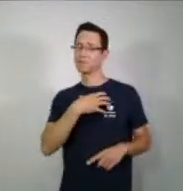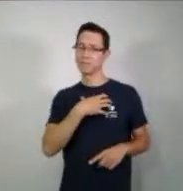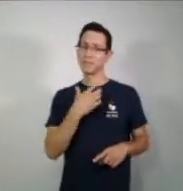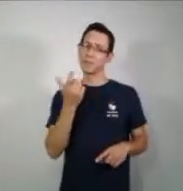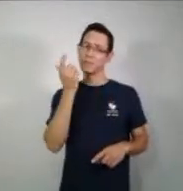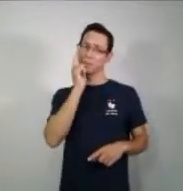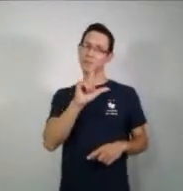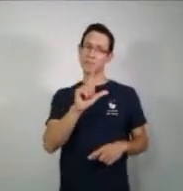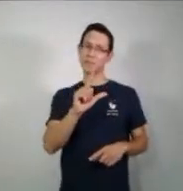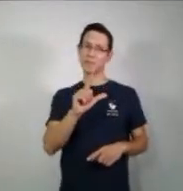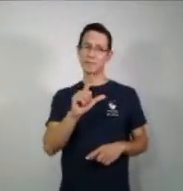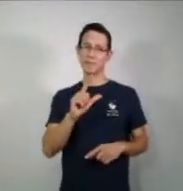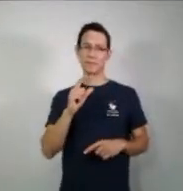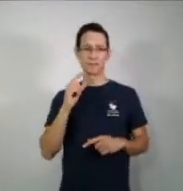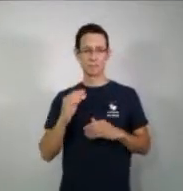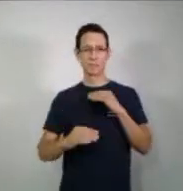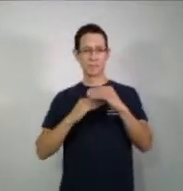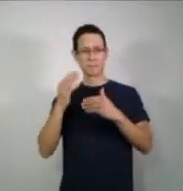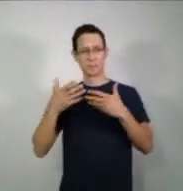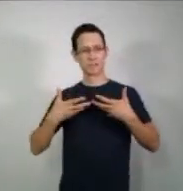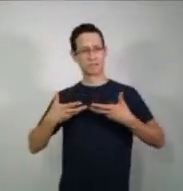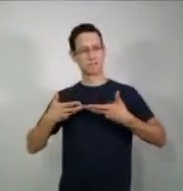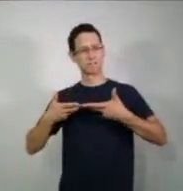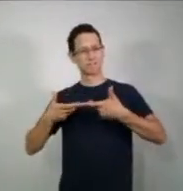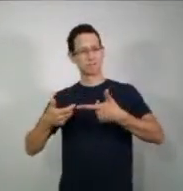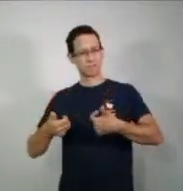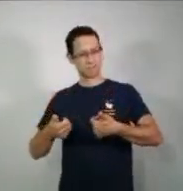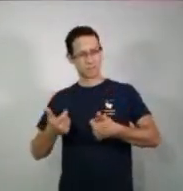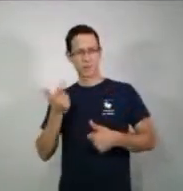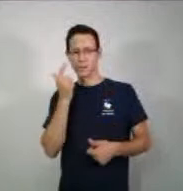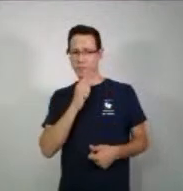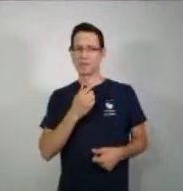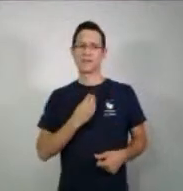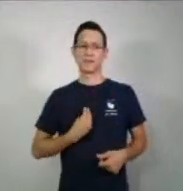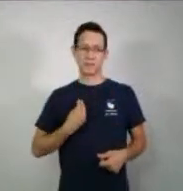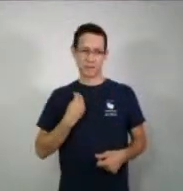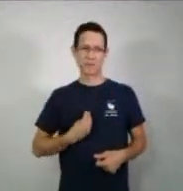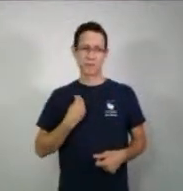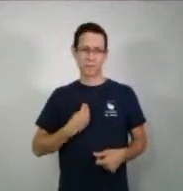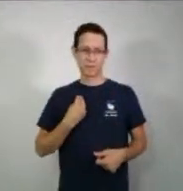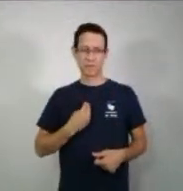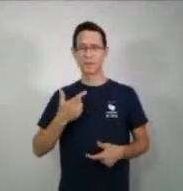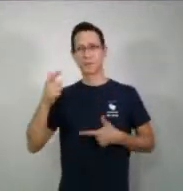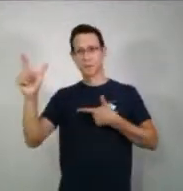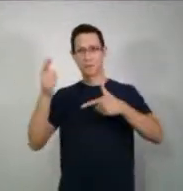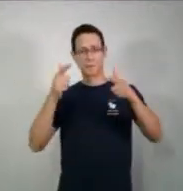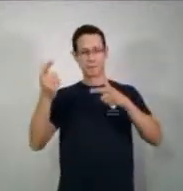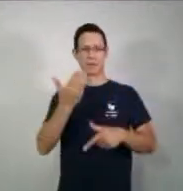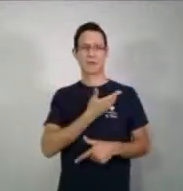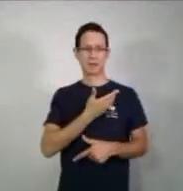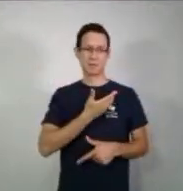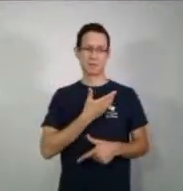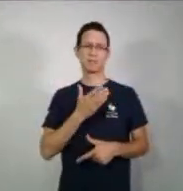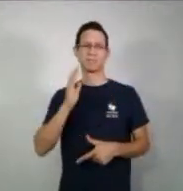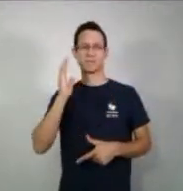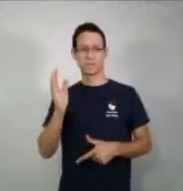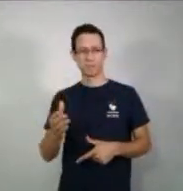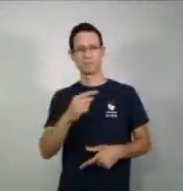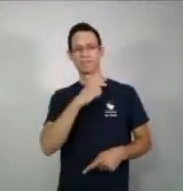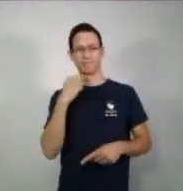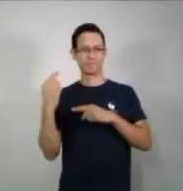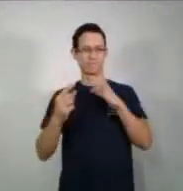ter conseguido ter sido acolhido e tá vivo, enquanto vários amigos dele tinham sido